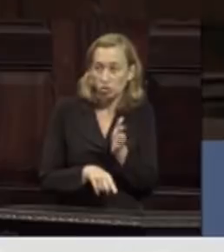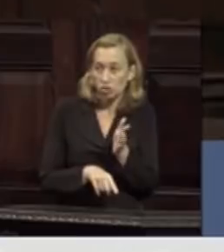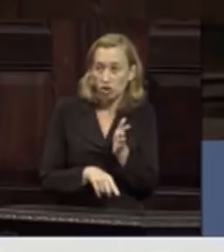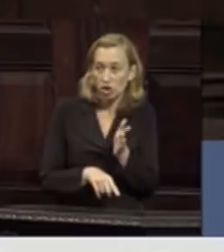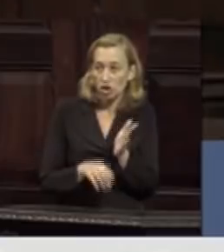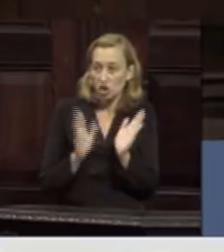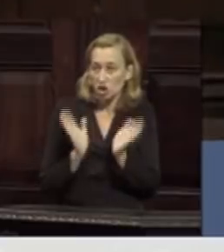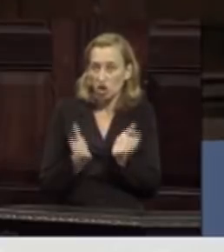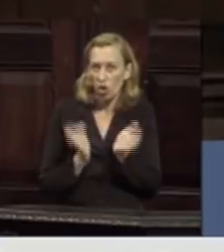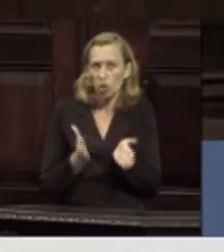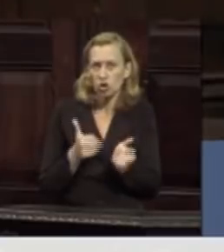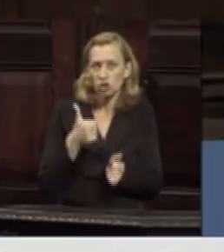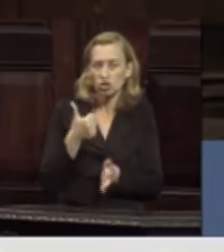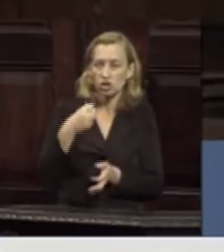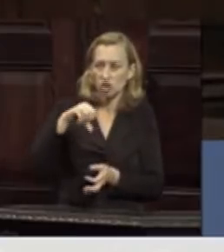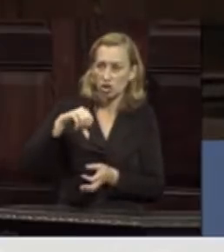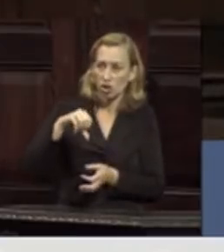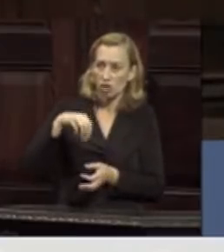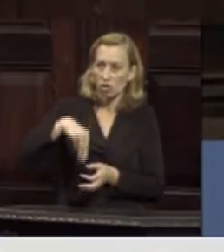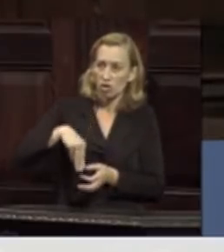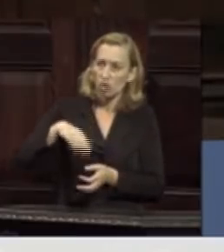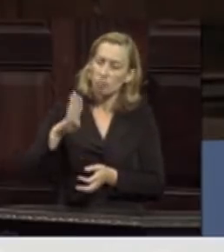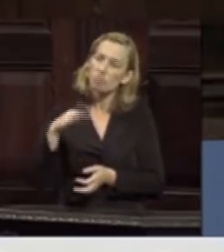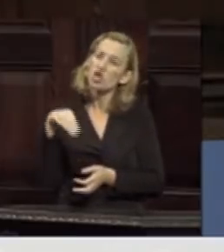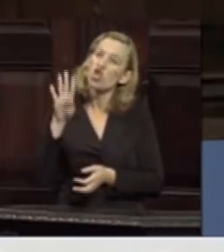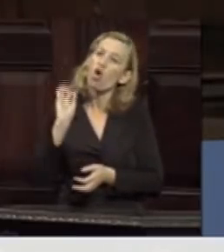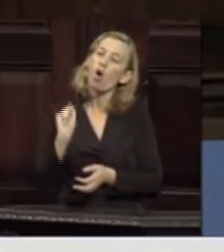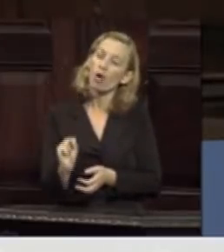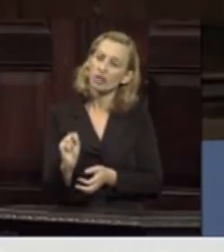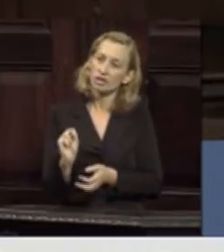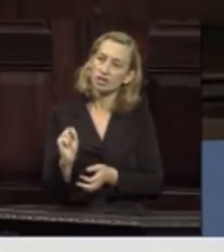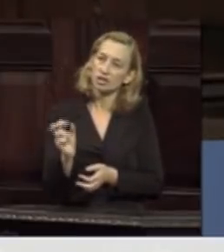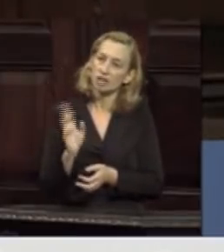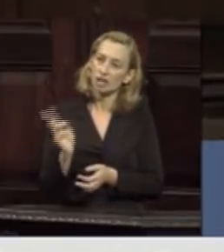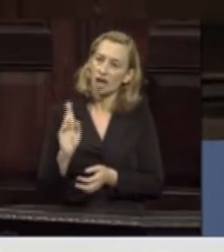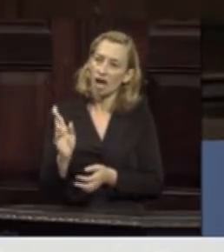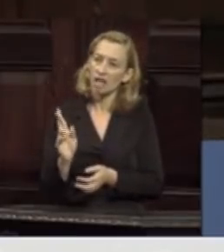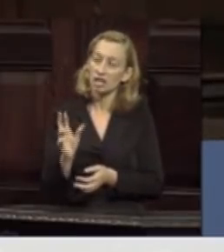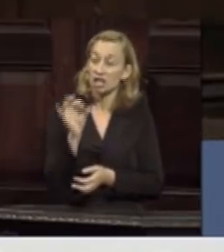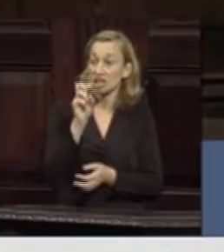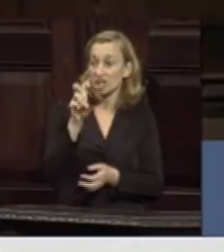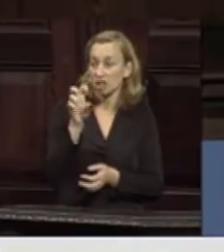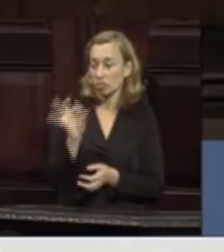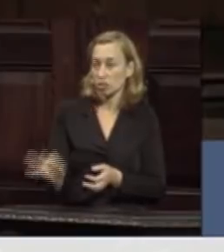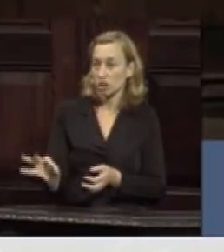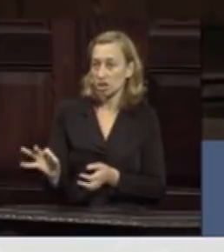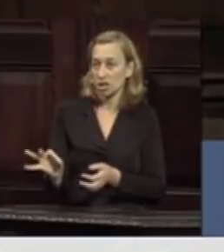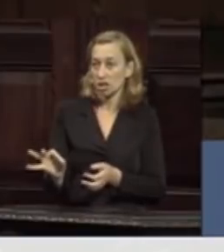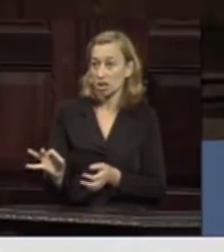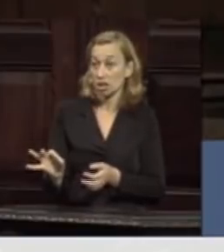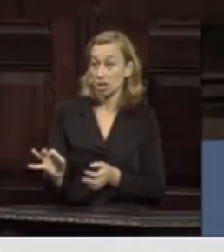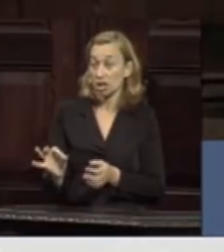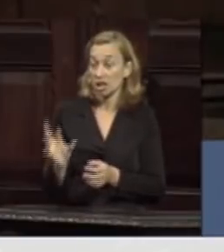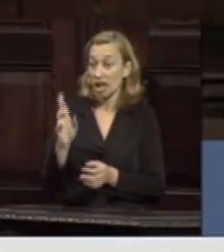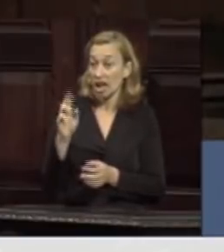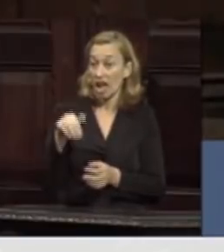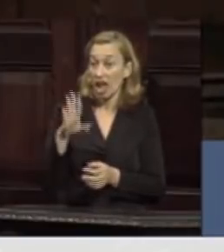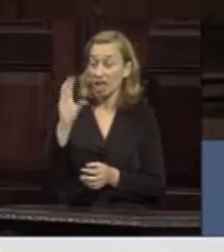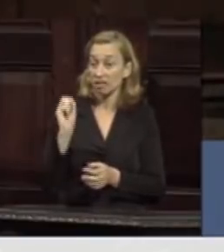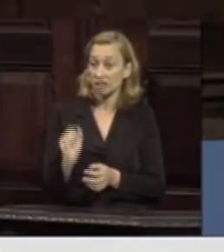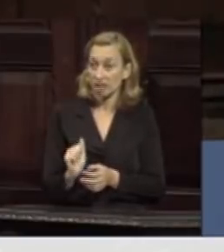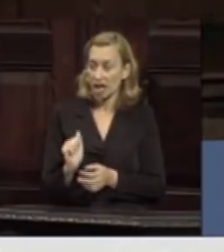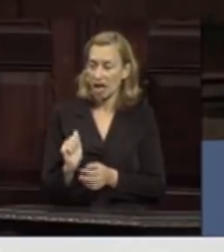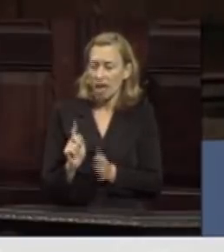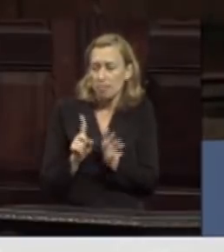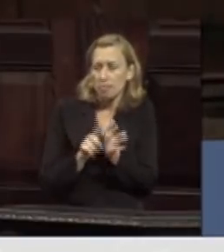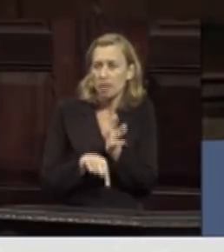somam 19 bilhões em reais, em 5%. Esta meta é